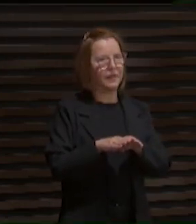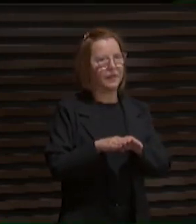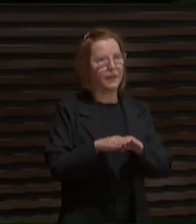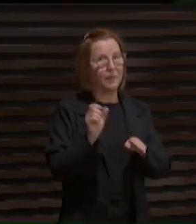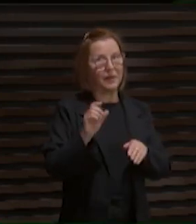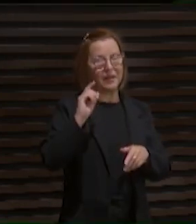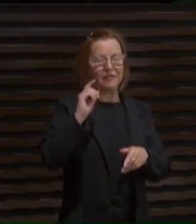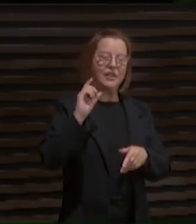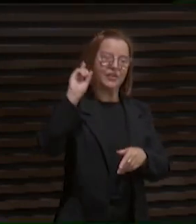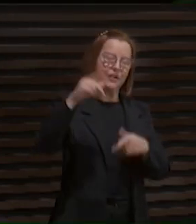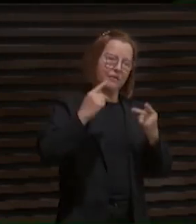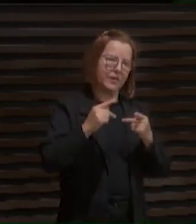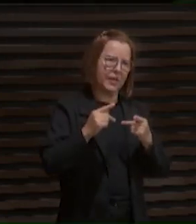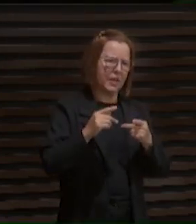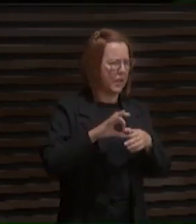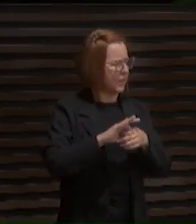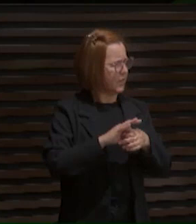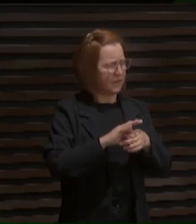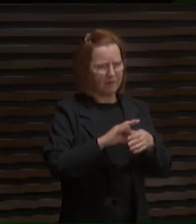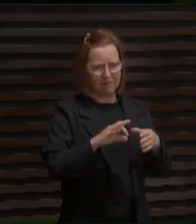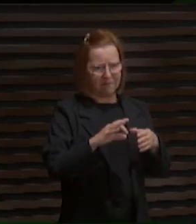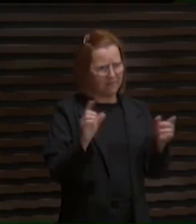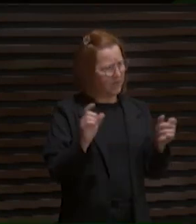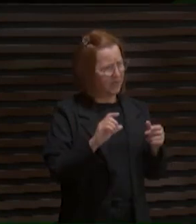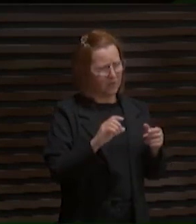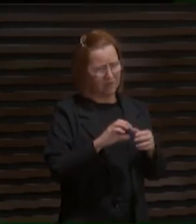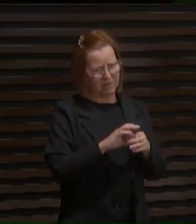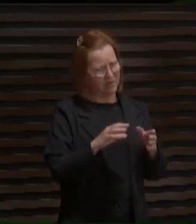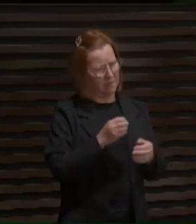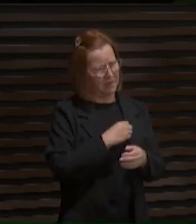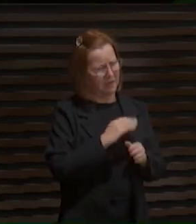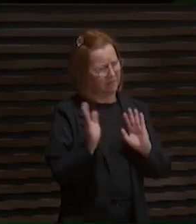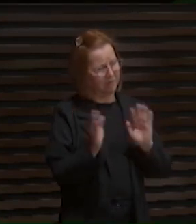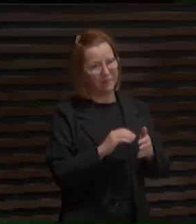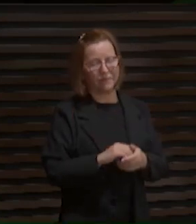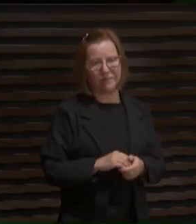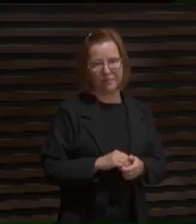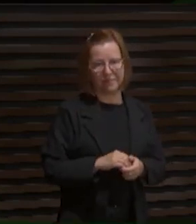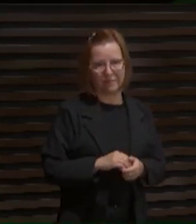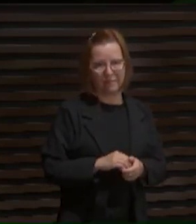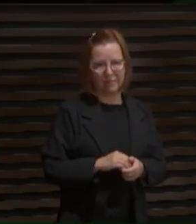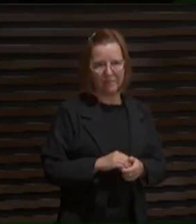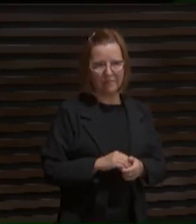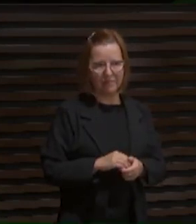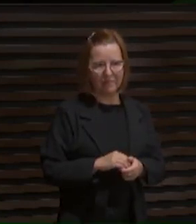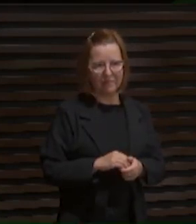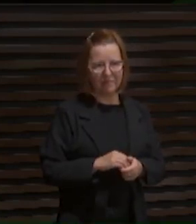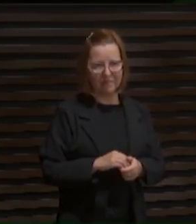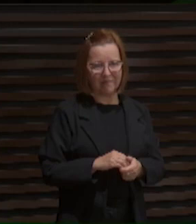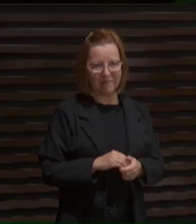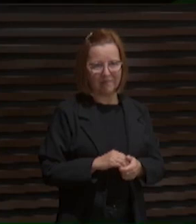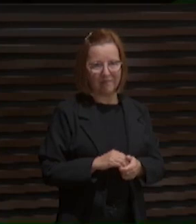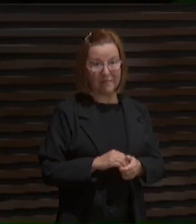reine. Porque esse é o desejo do nosso coração. E aí, se eu